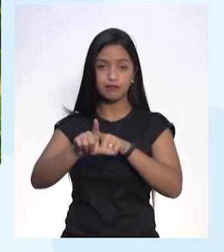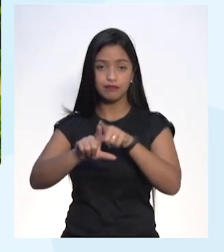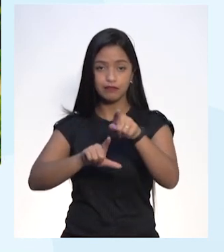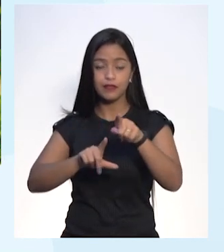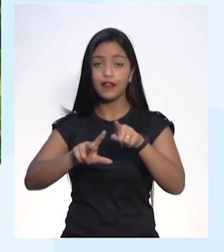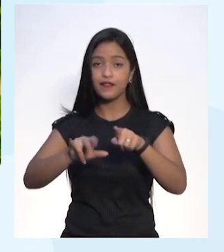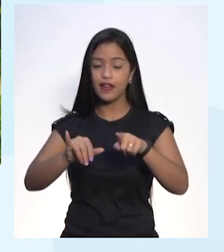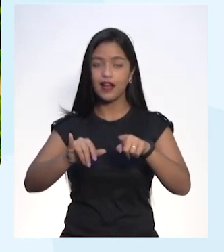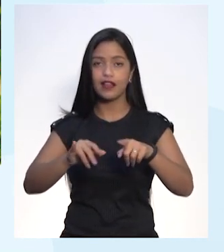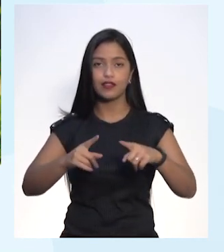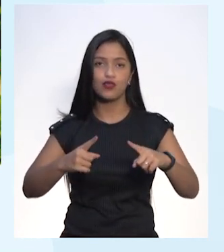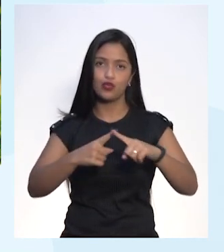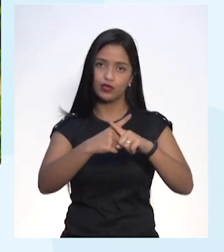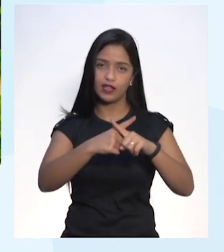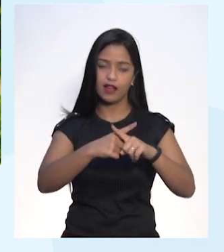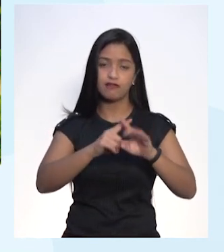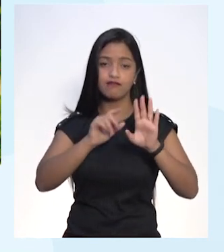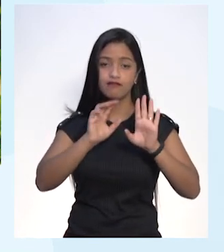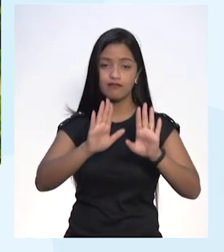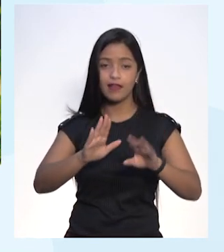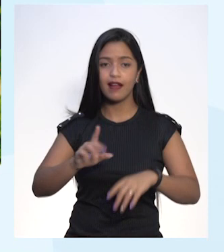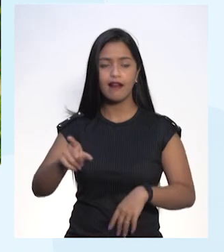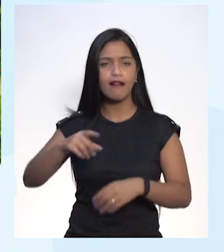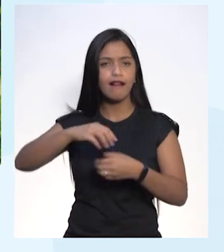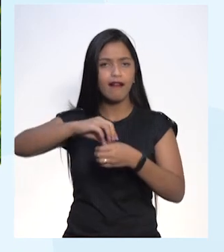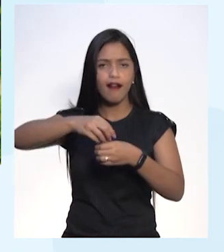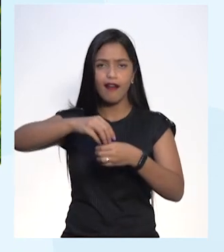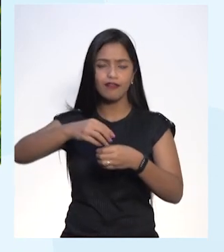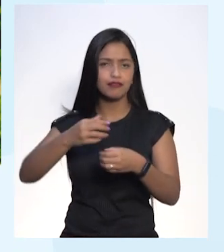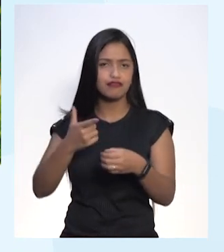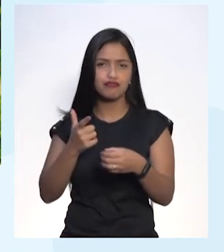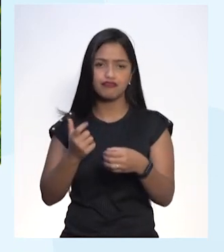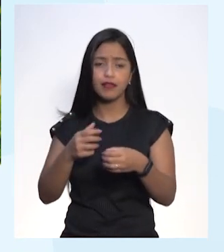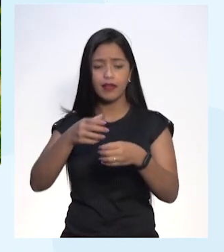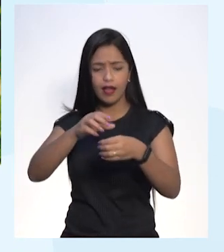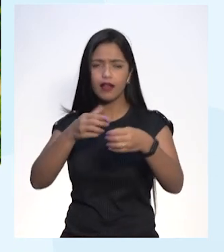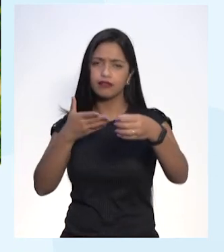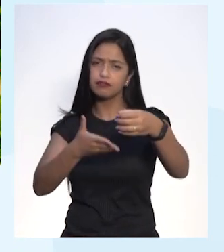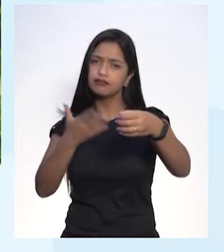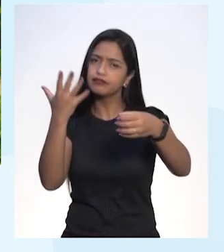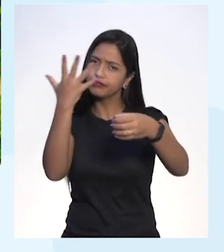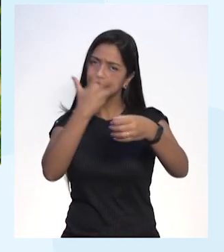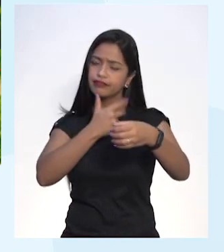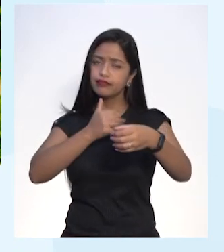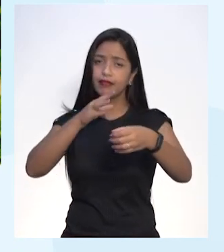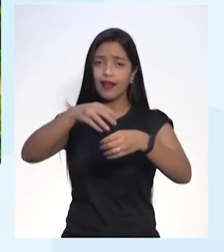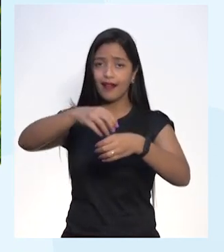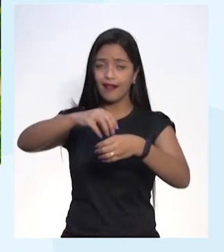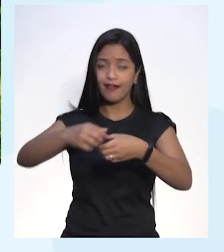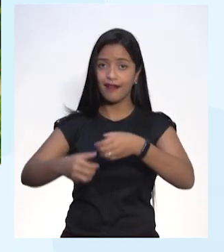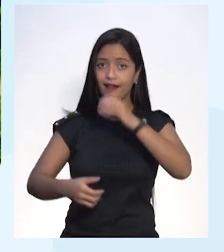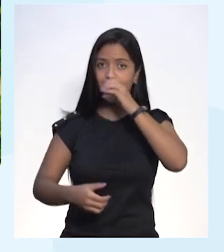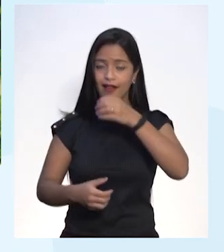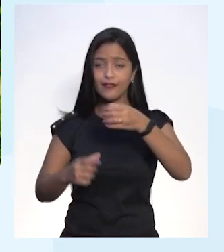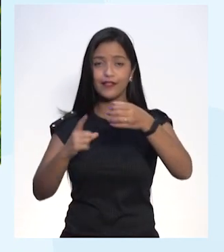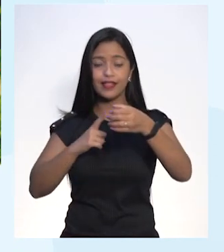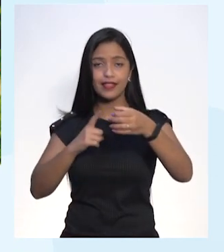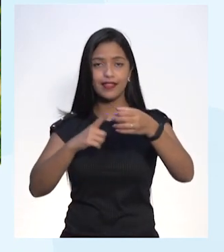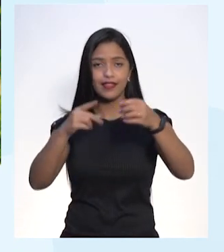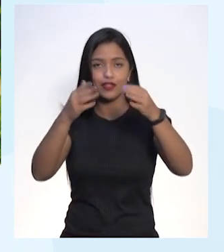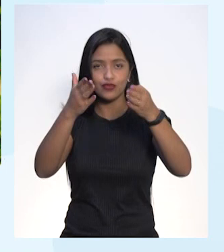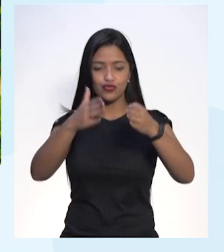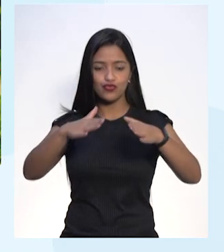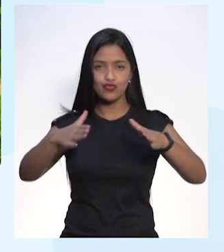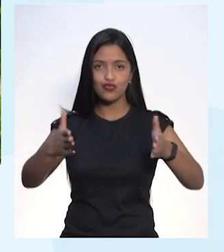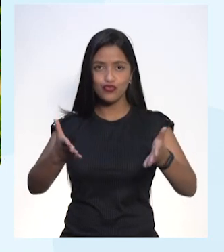gente não identifica aqui, ó, por exemplo, na garrafa. Veja, não, é um objeto belíssimo, mas olha a ideia das curvas, né? Curvas